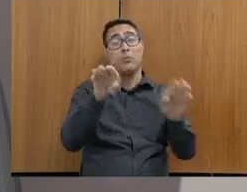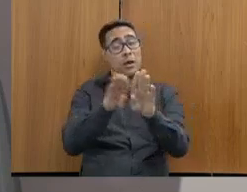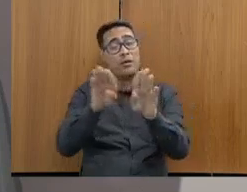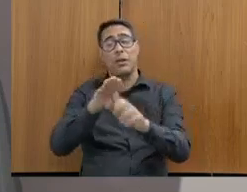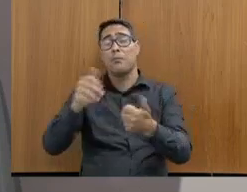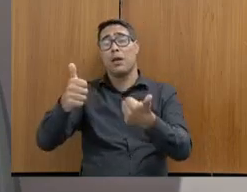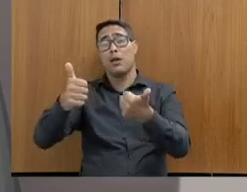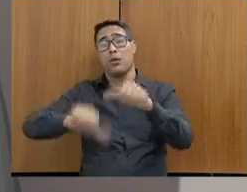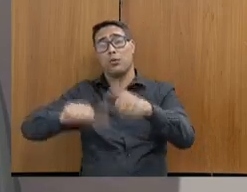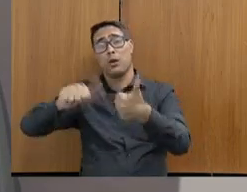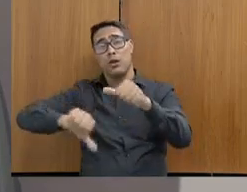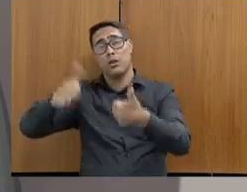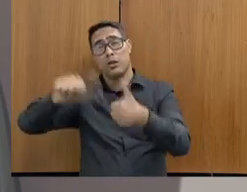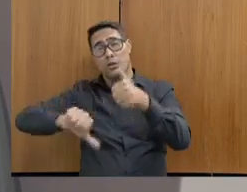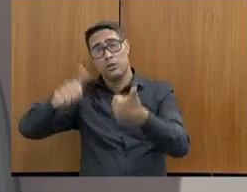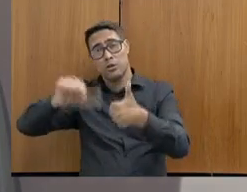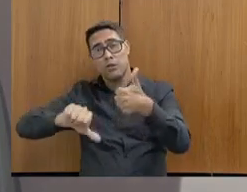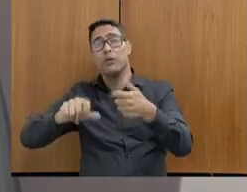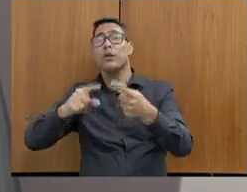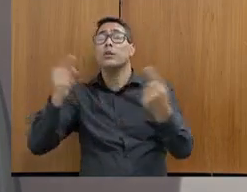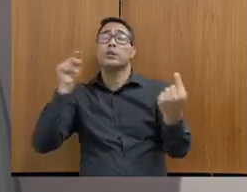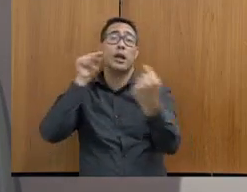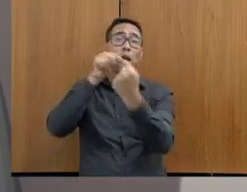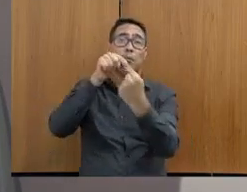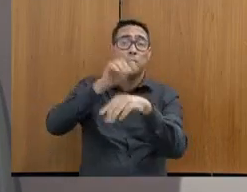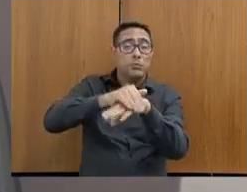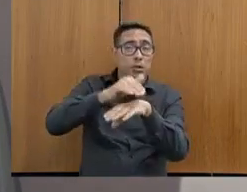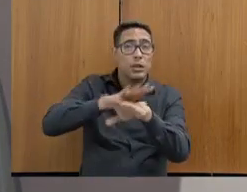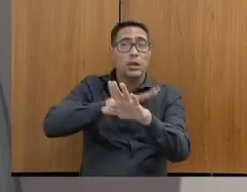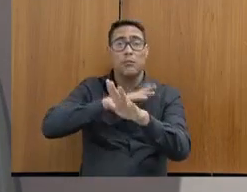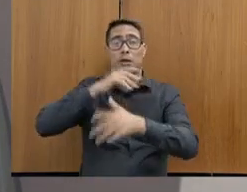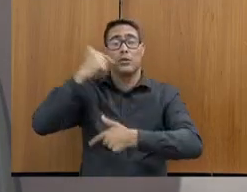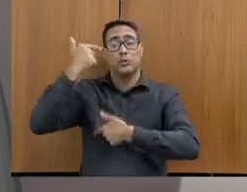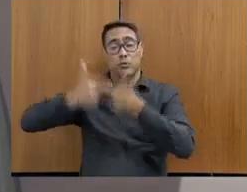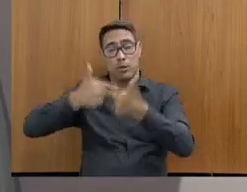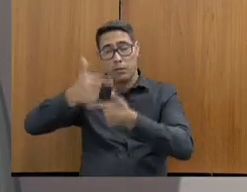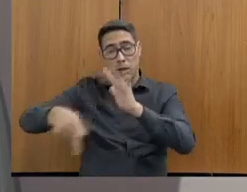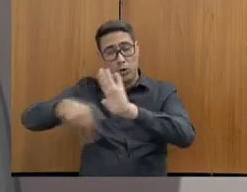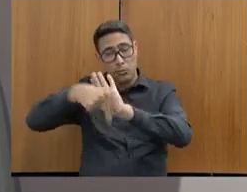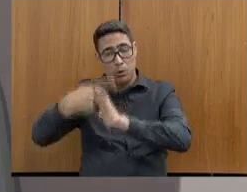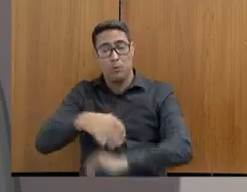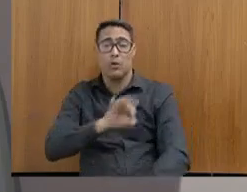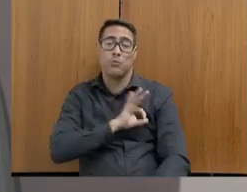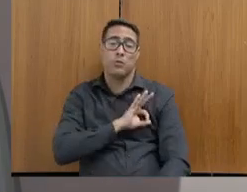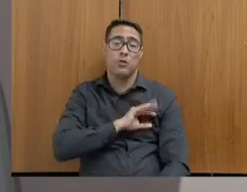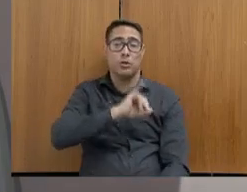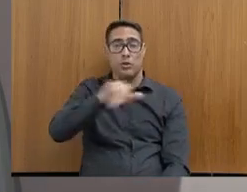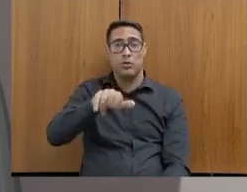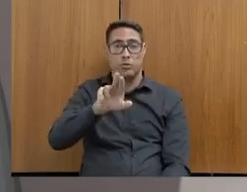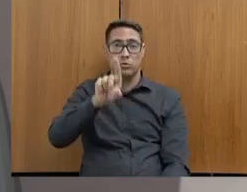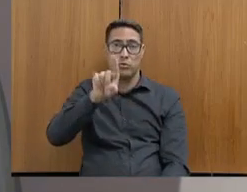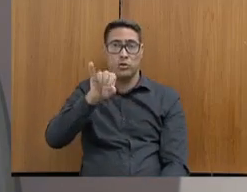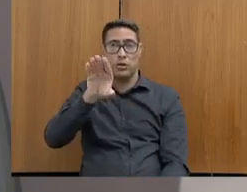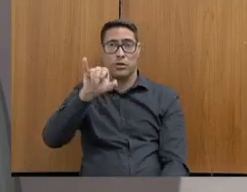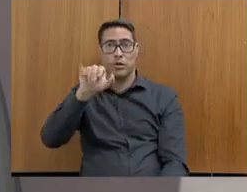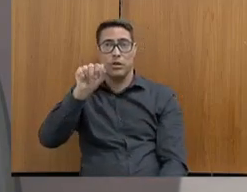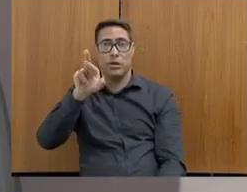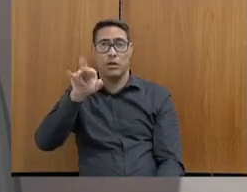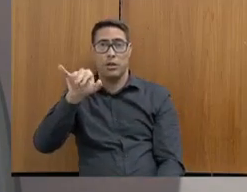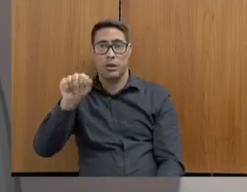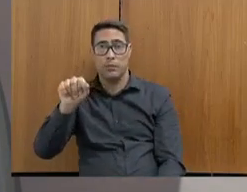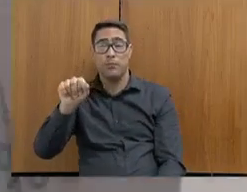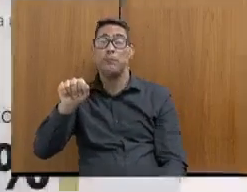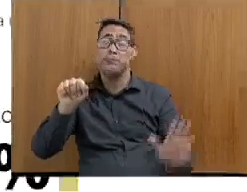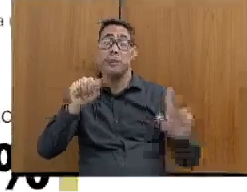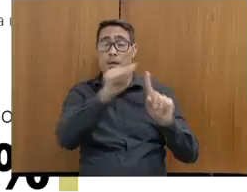quanto à realização é da atividade de polícia judiciária então nós tivemos aqui de Janeiro